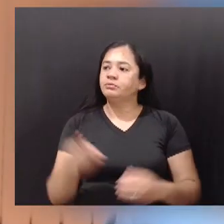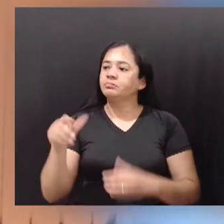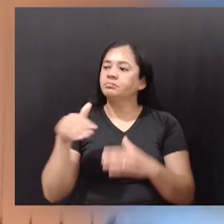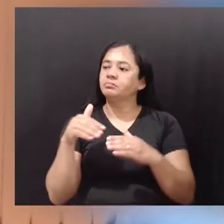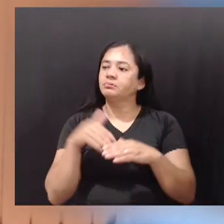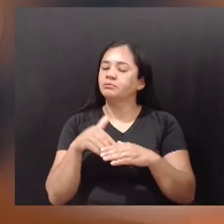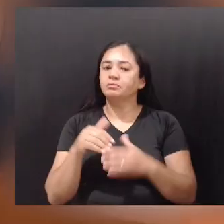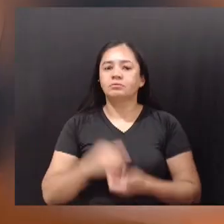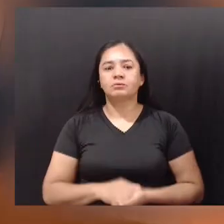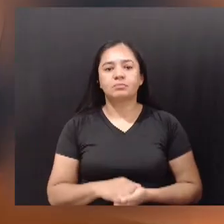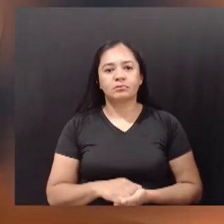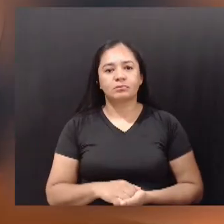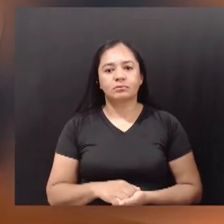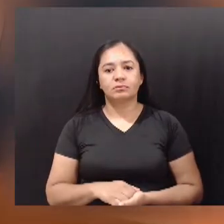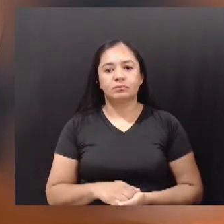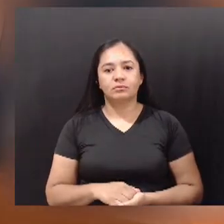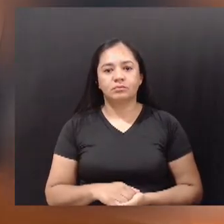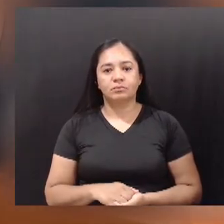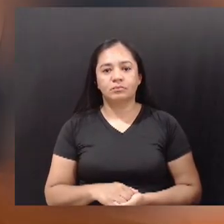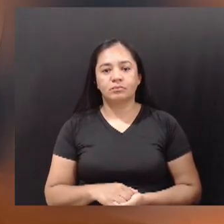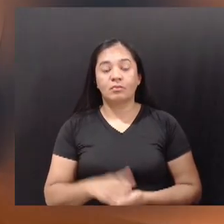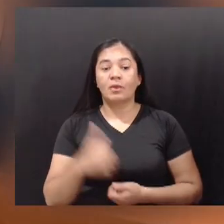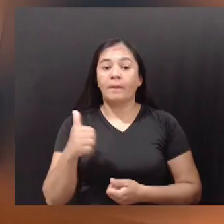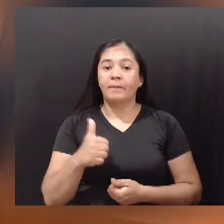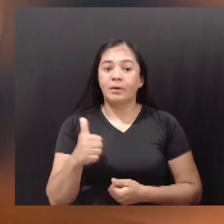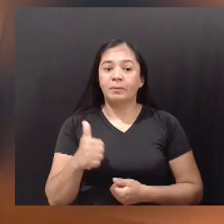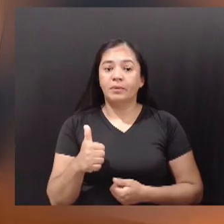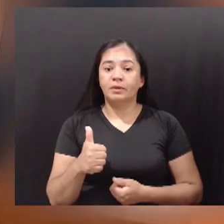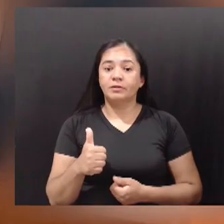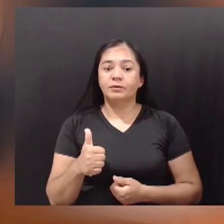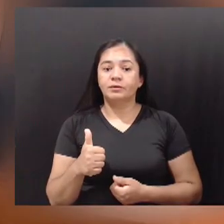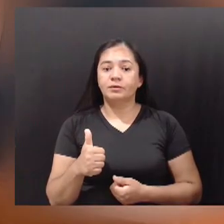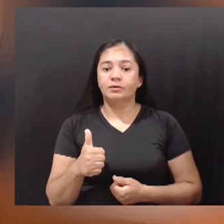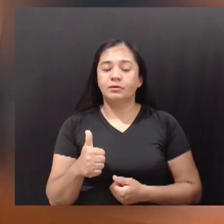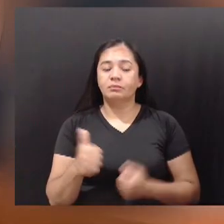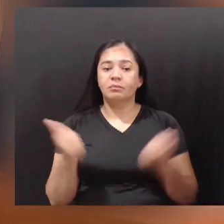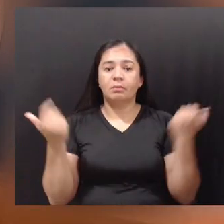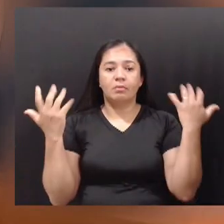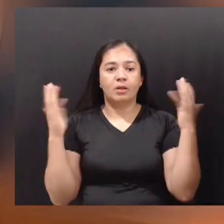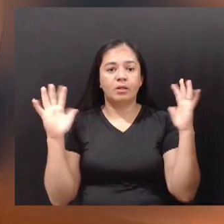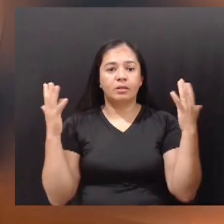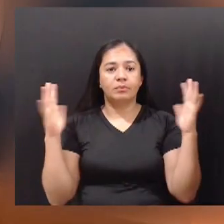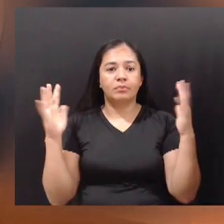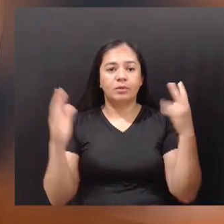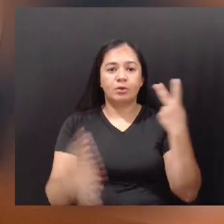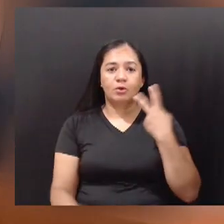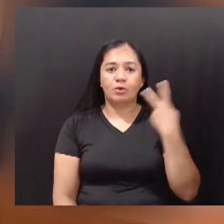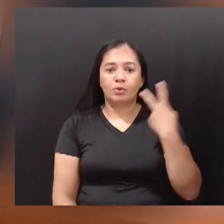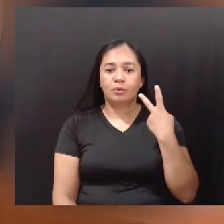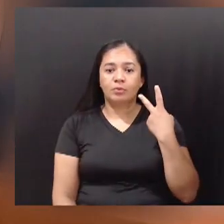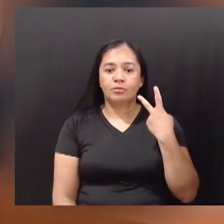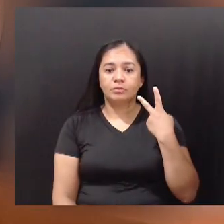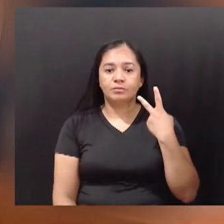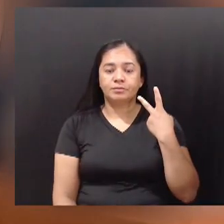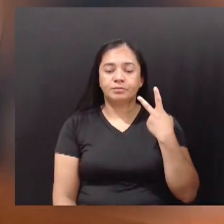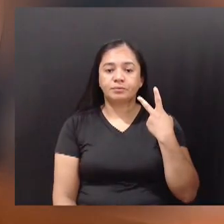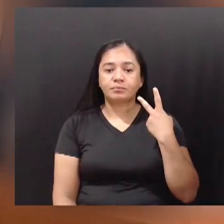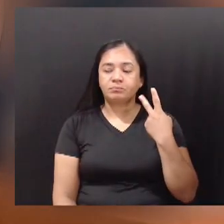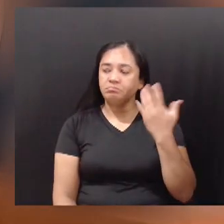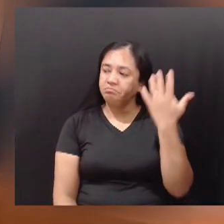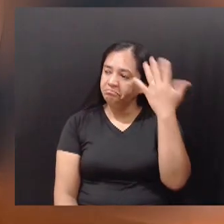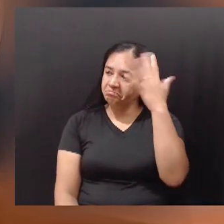Senhor presidente, eu primeiramente gostaria aqui de parabenizar o vereador senhor Guilherme Teixeira pela